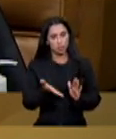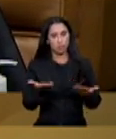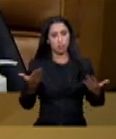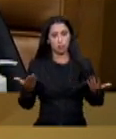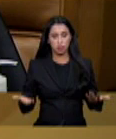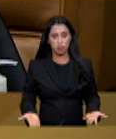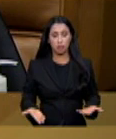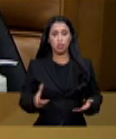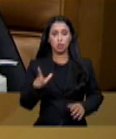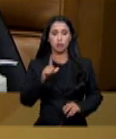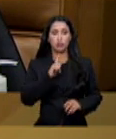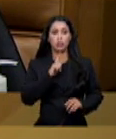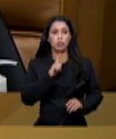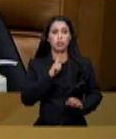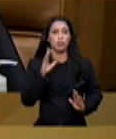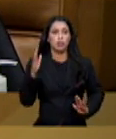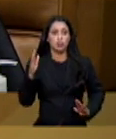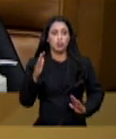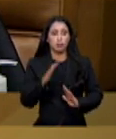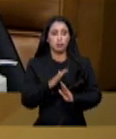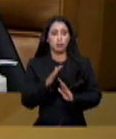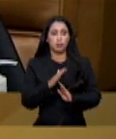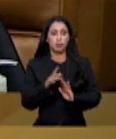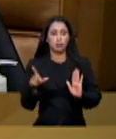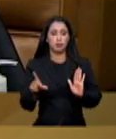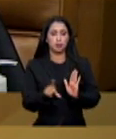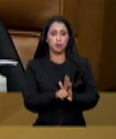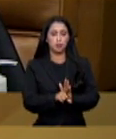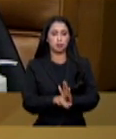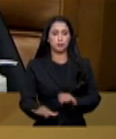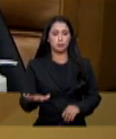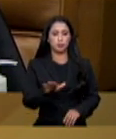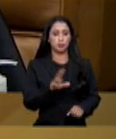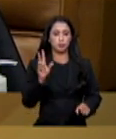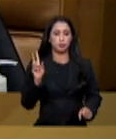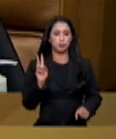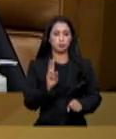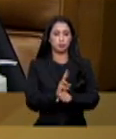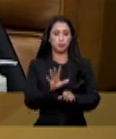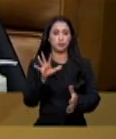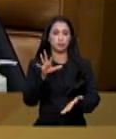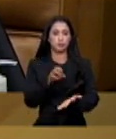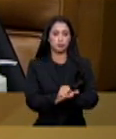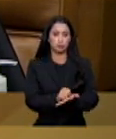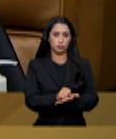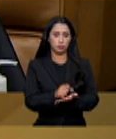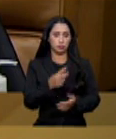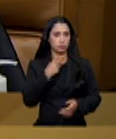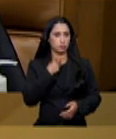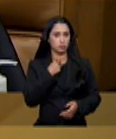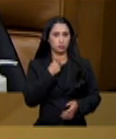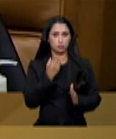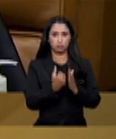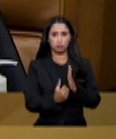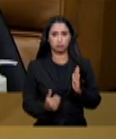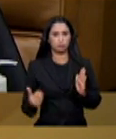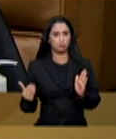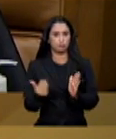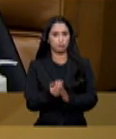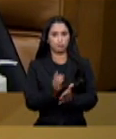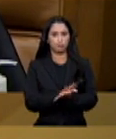portanto, têm, inclusive, o limite da Lei Geral de Proteção de Dados, que não pode ser